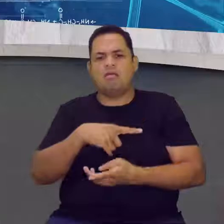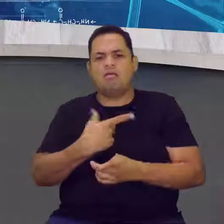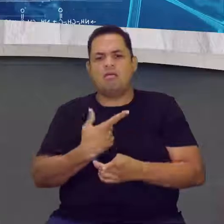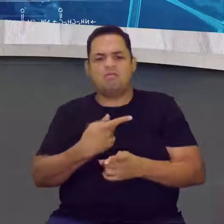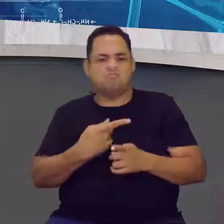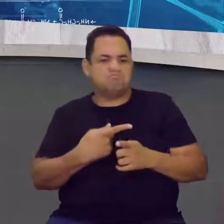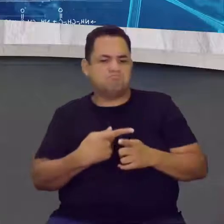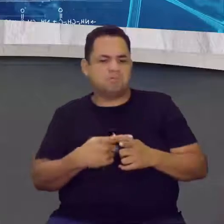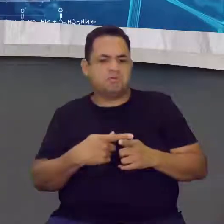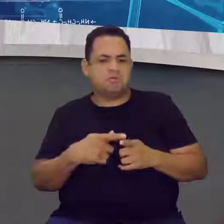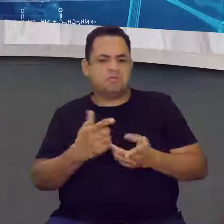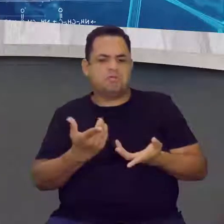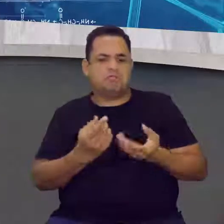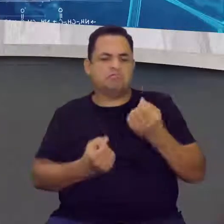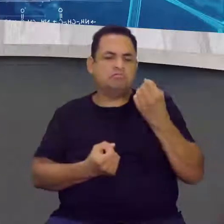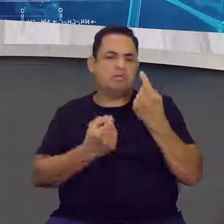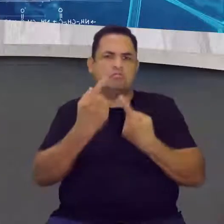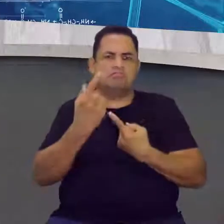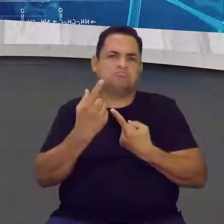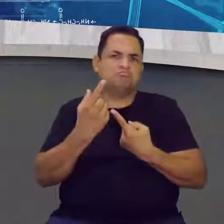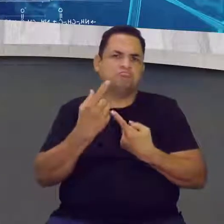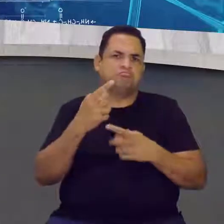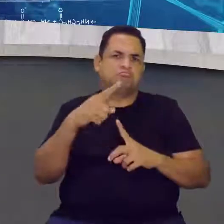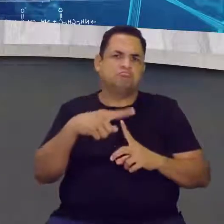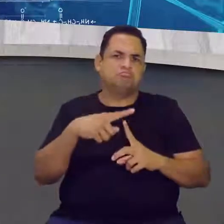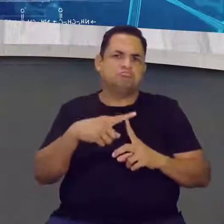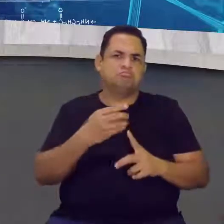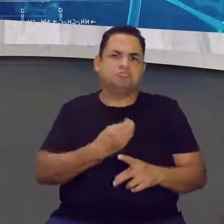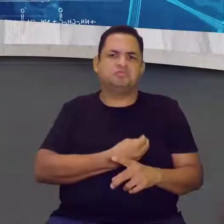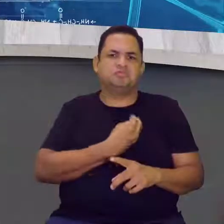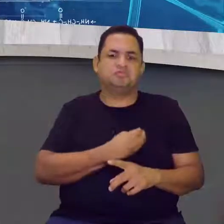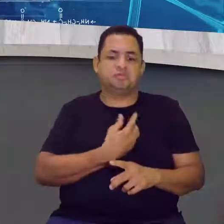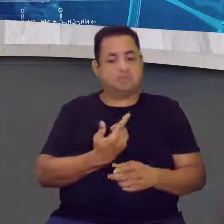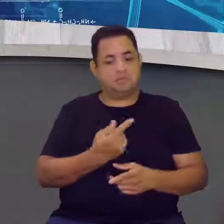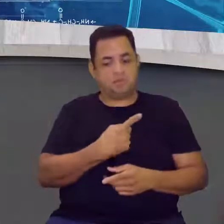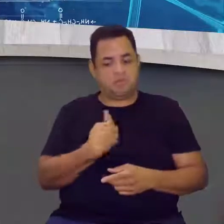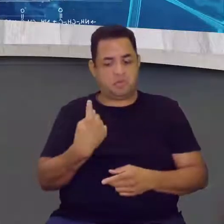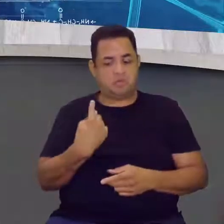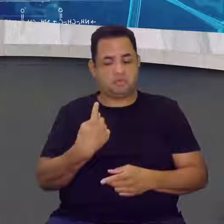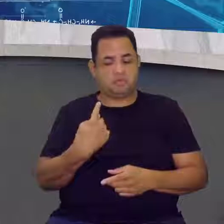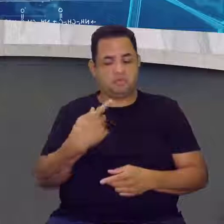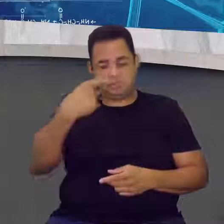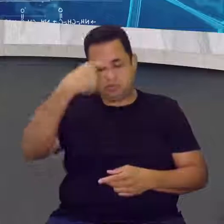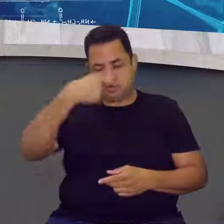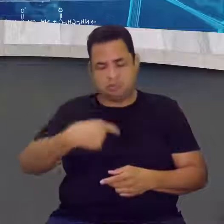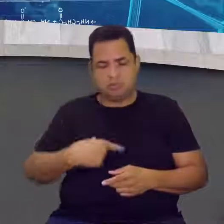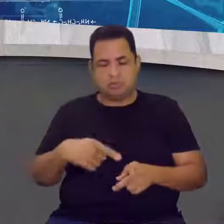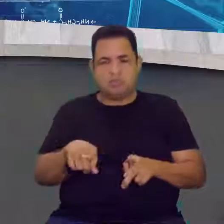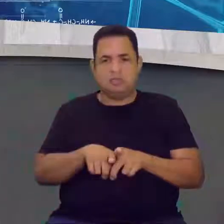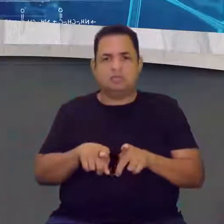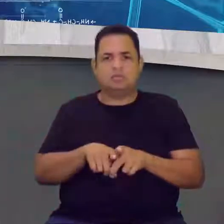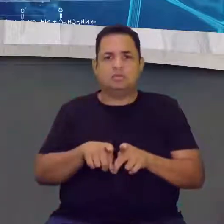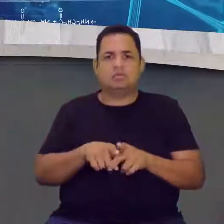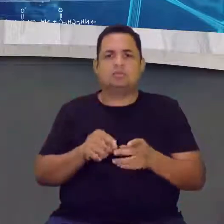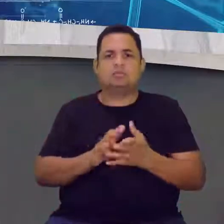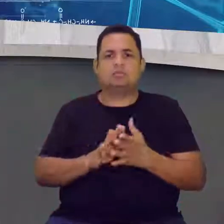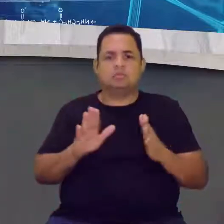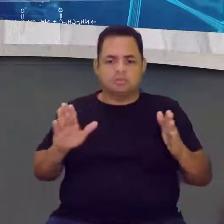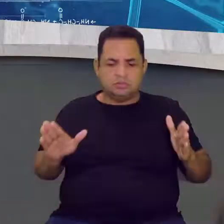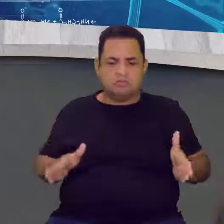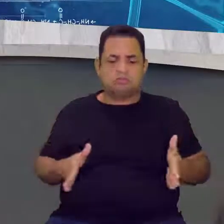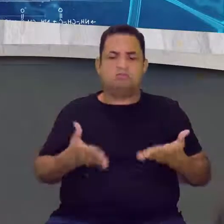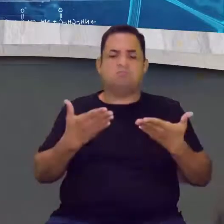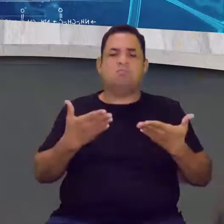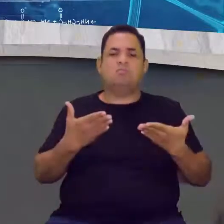para a existência de alguns tipos de vida, inclusive o nosso. Então, o efeito estufa naturalmente